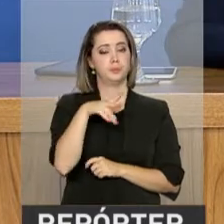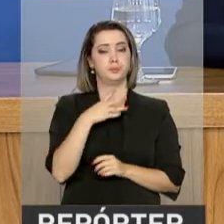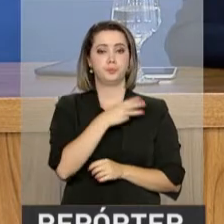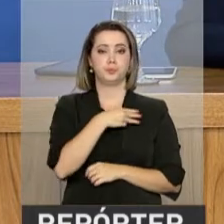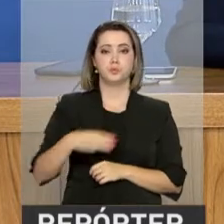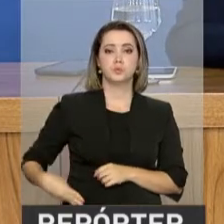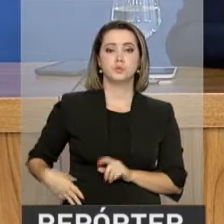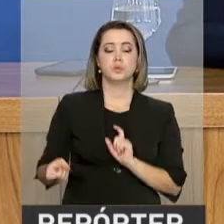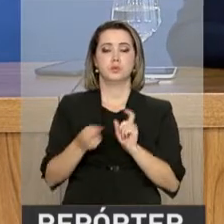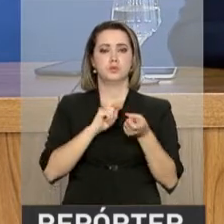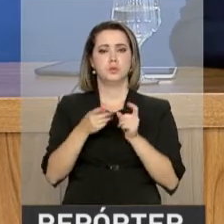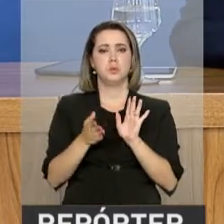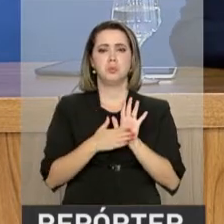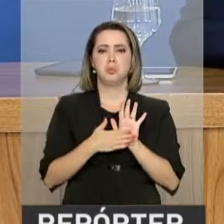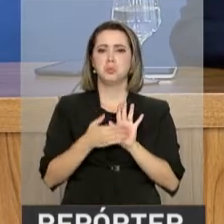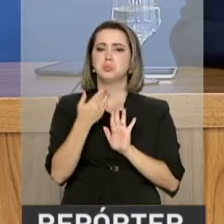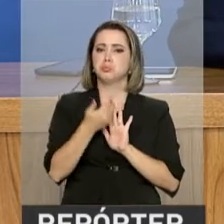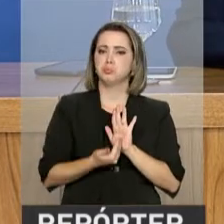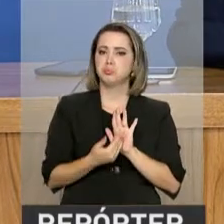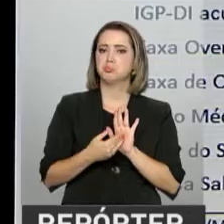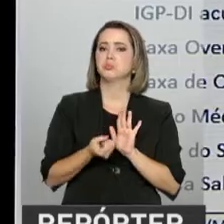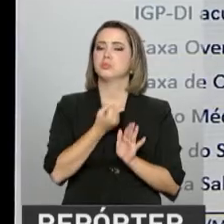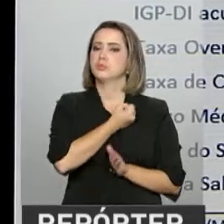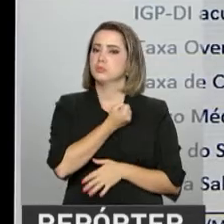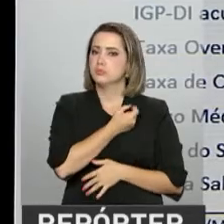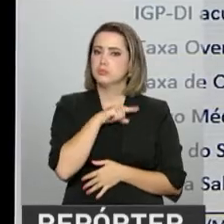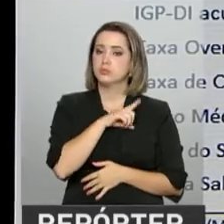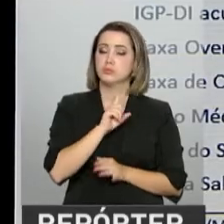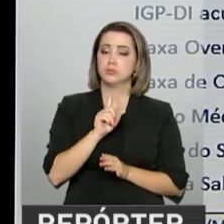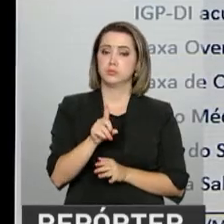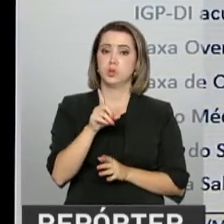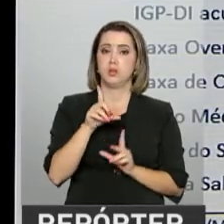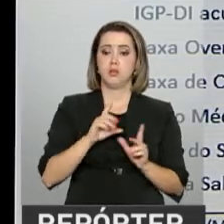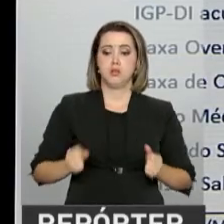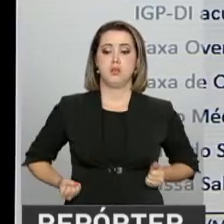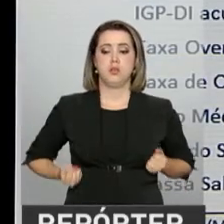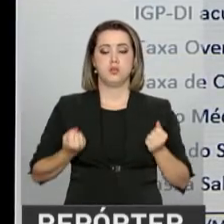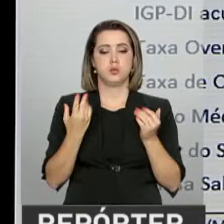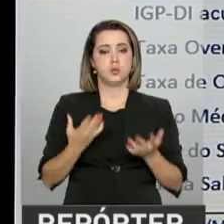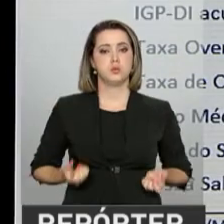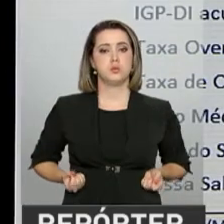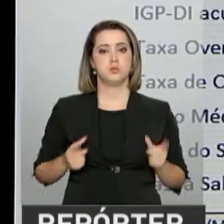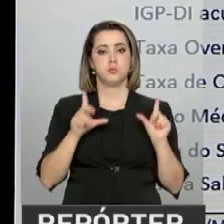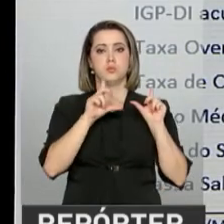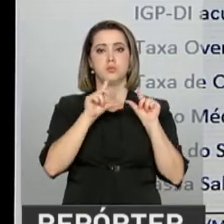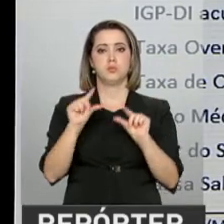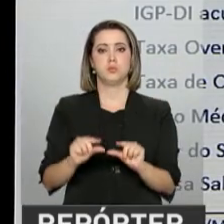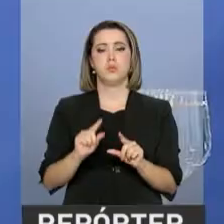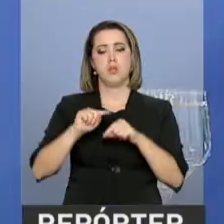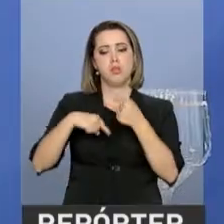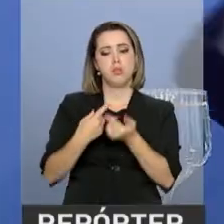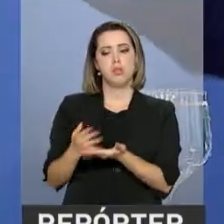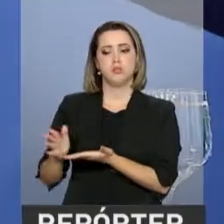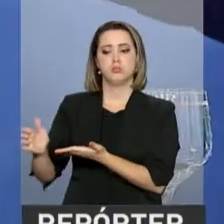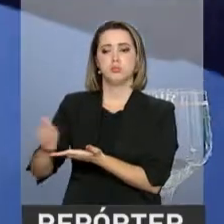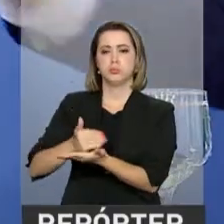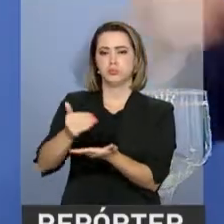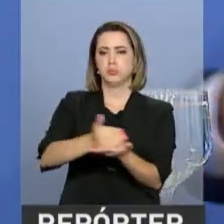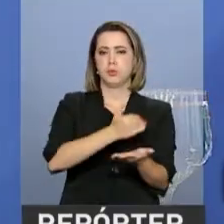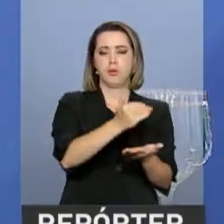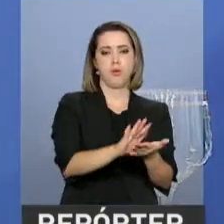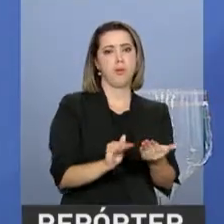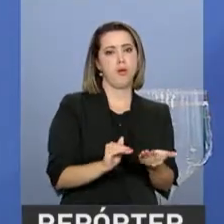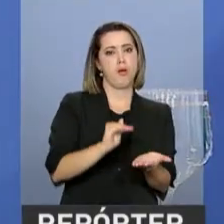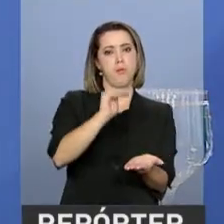fazenda apresentou estatísticas que demonstram que as despesas estão caindo e as receitas devem aumentar com a recuperação da economia